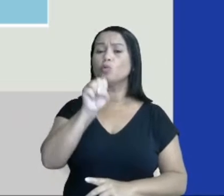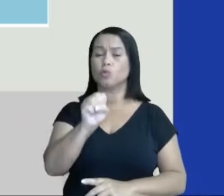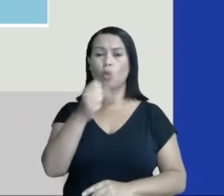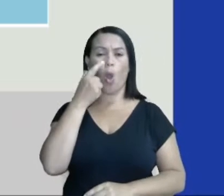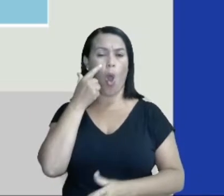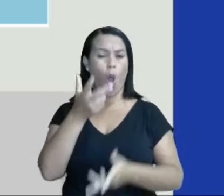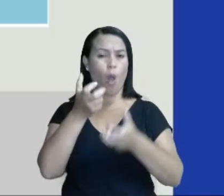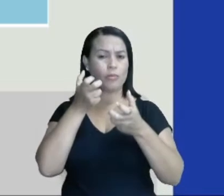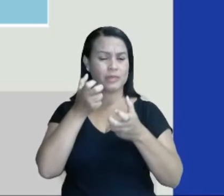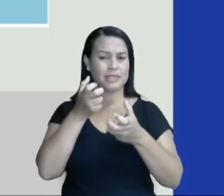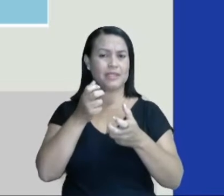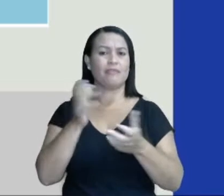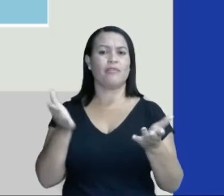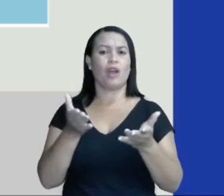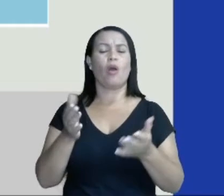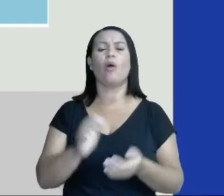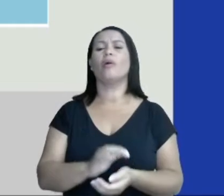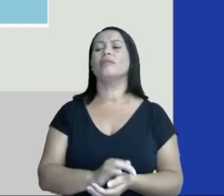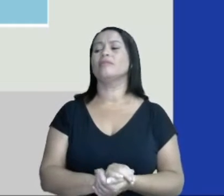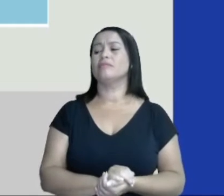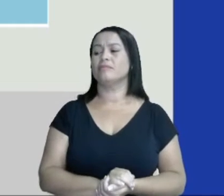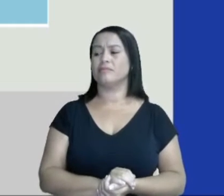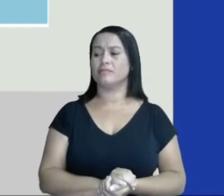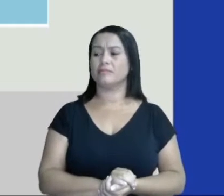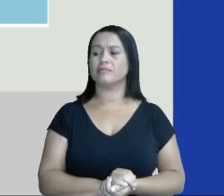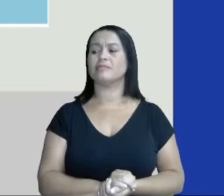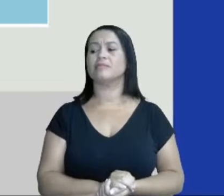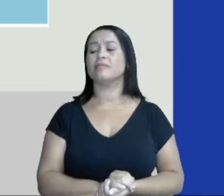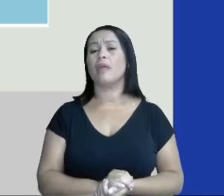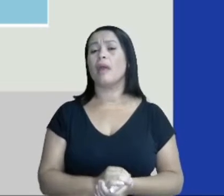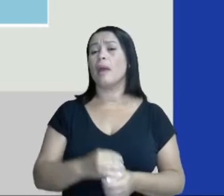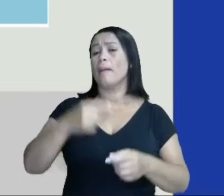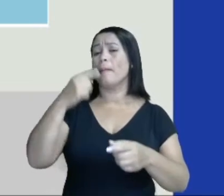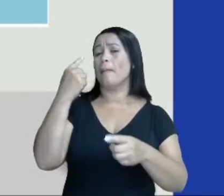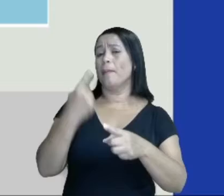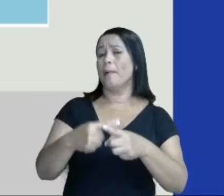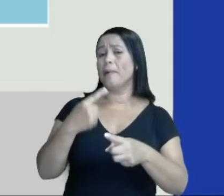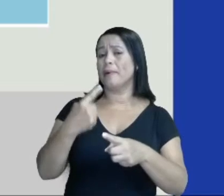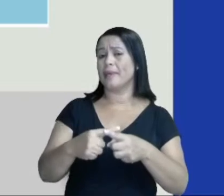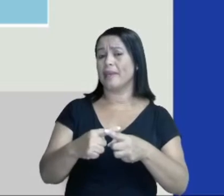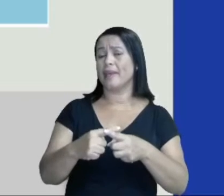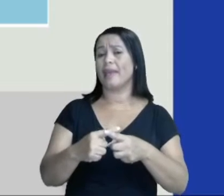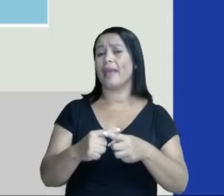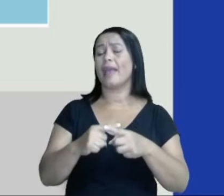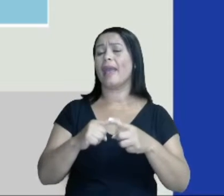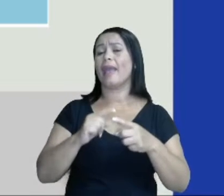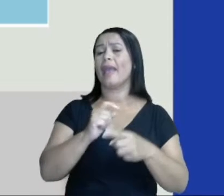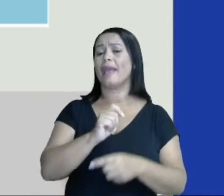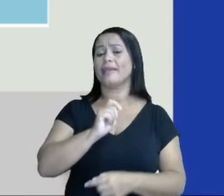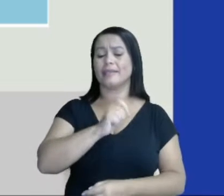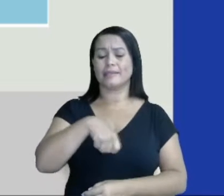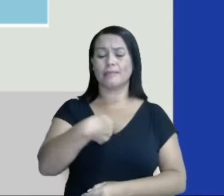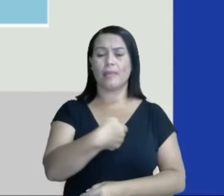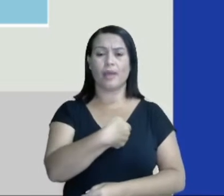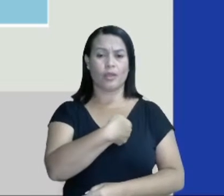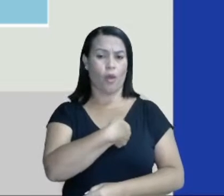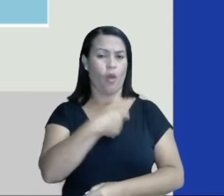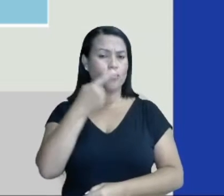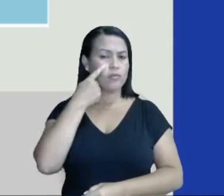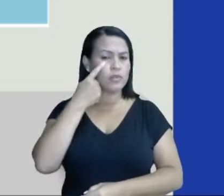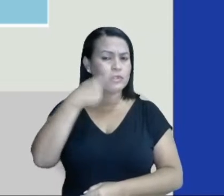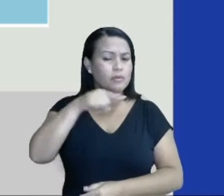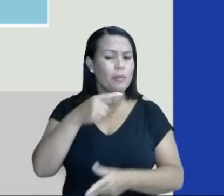nossa concorrência de pronombres átonos. Por quê? Em espanhol, né, vocês